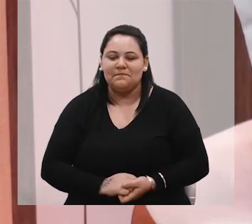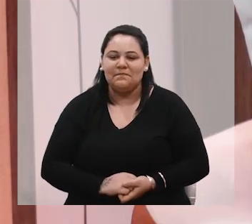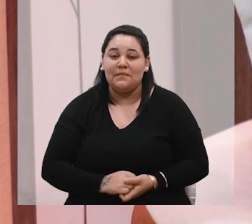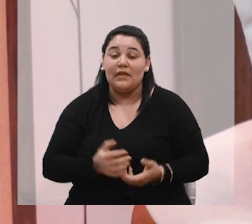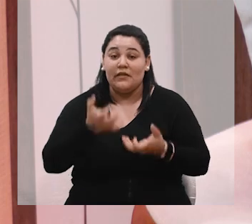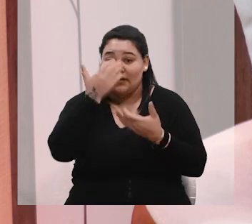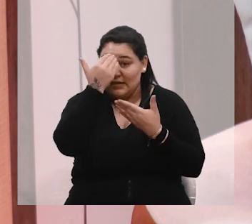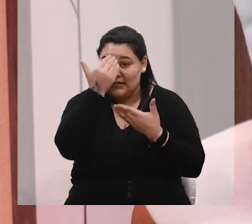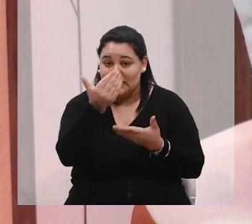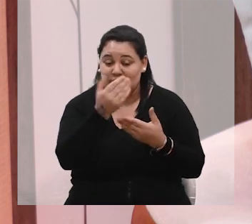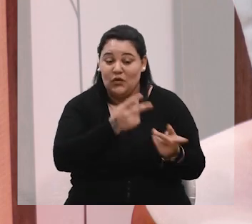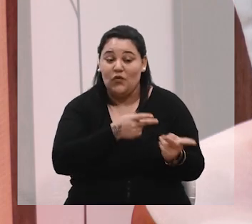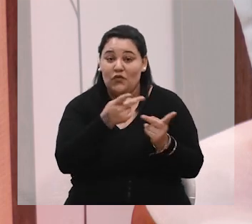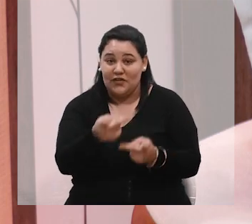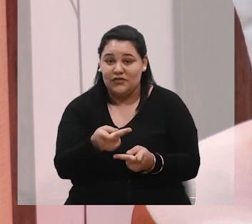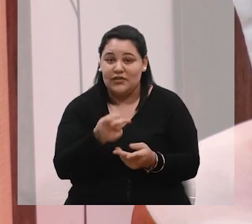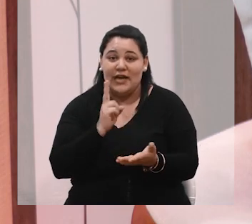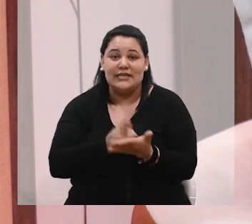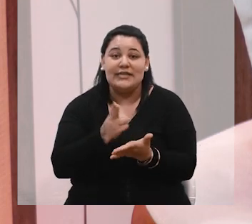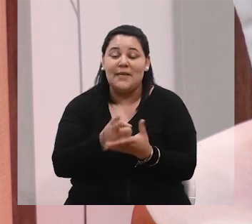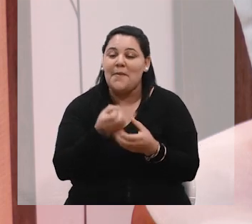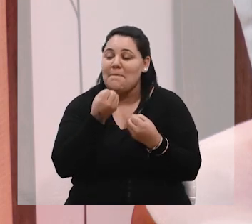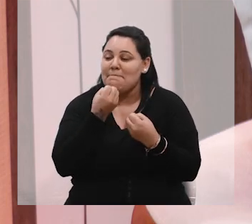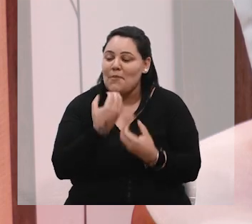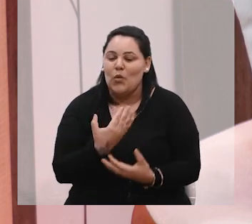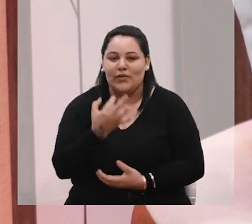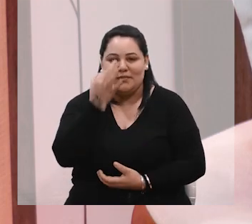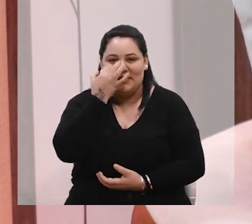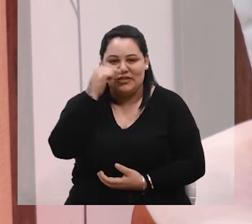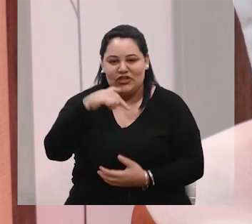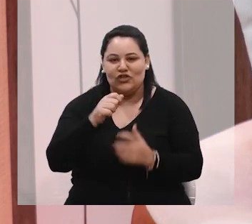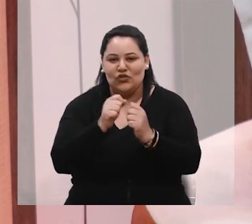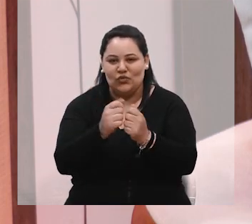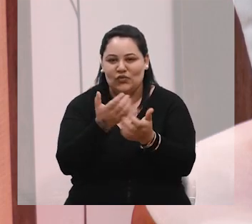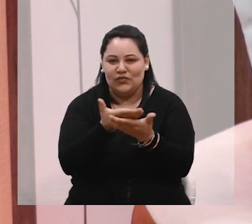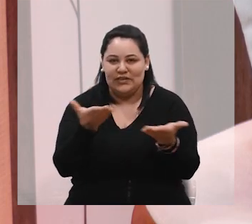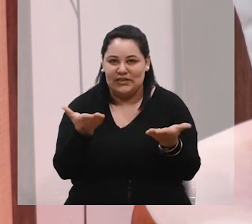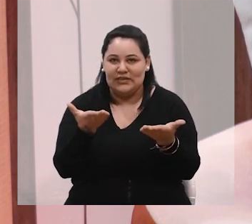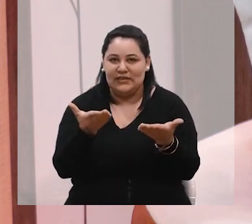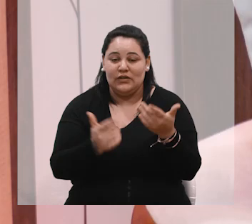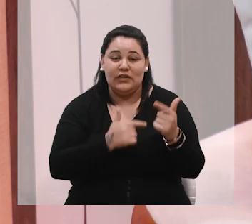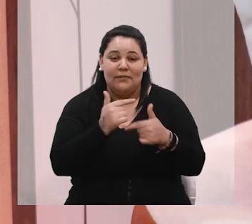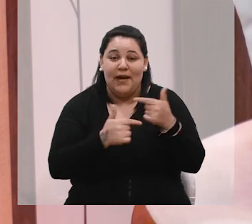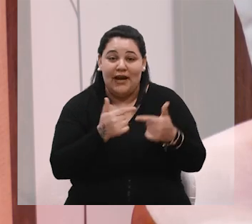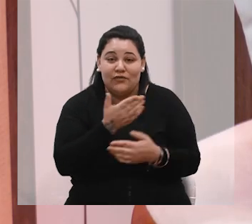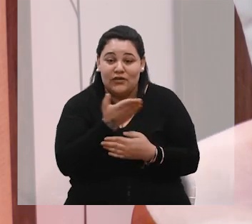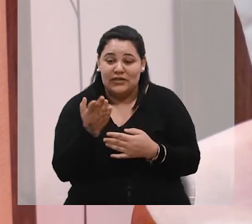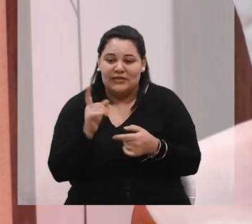pelo convite. É sempre muito, muito bom estar aqui com vocês. O